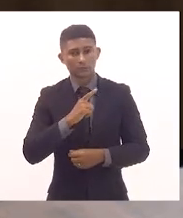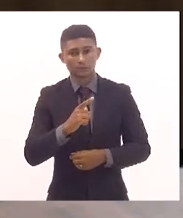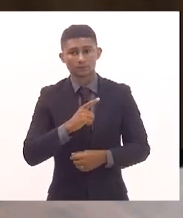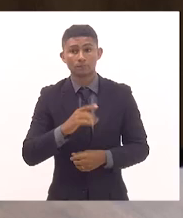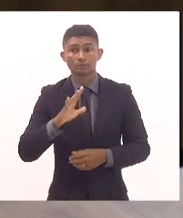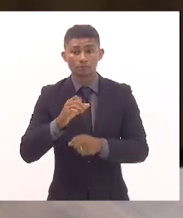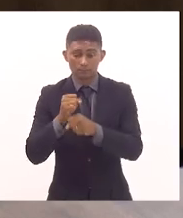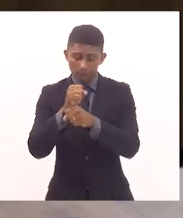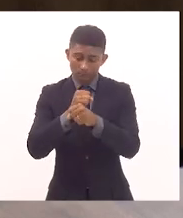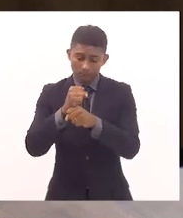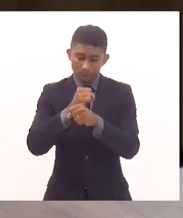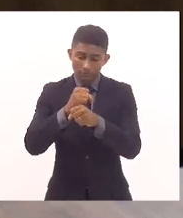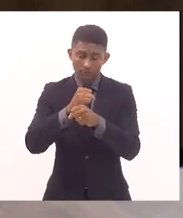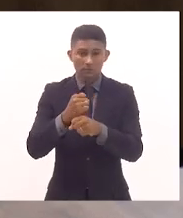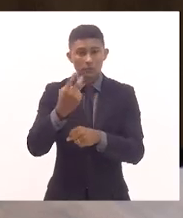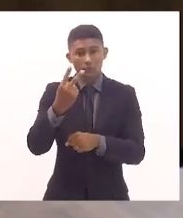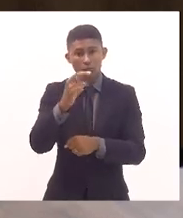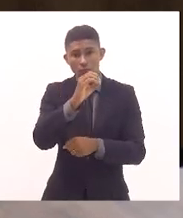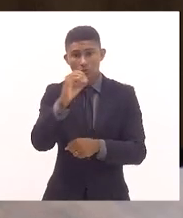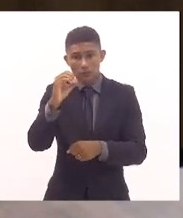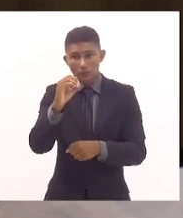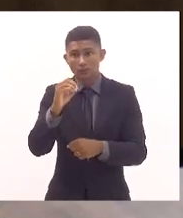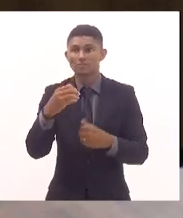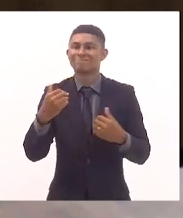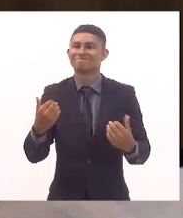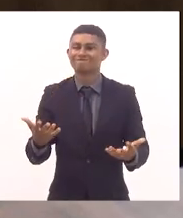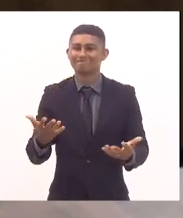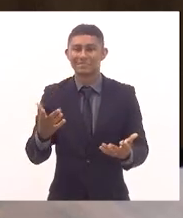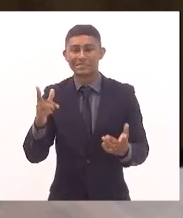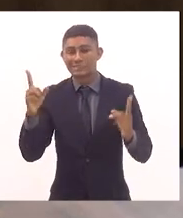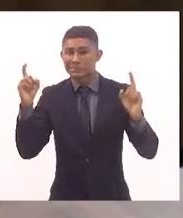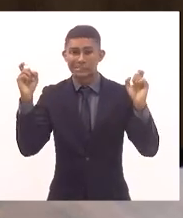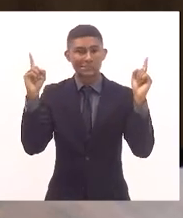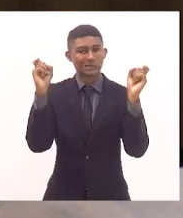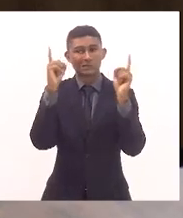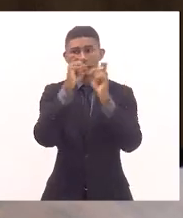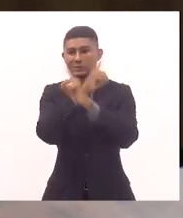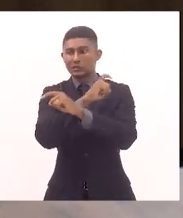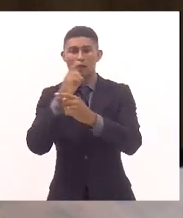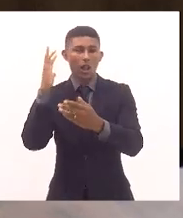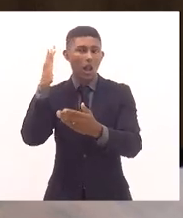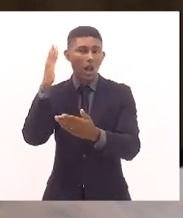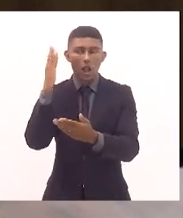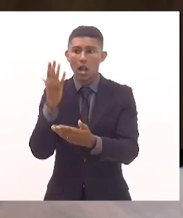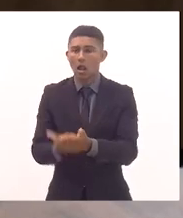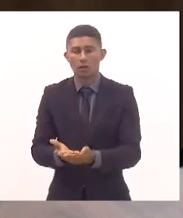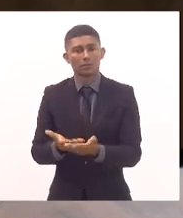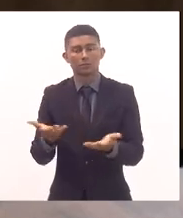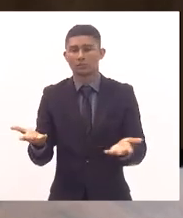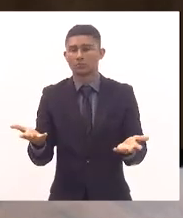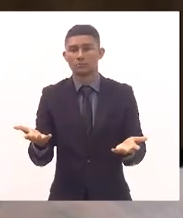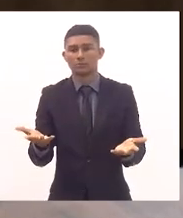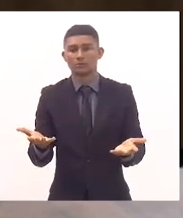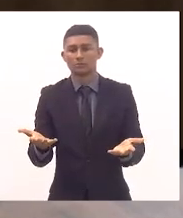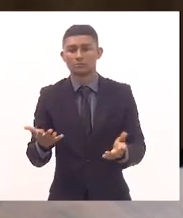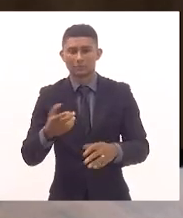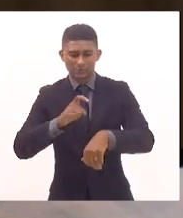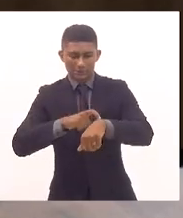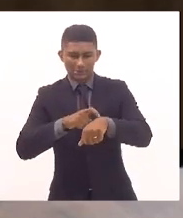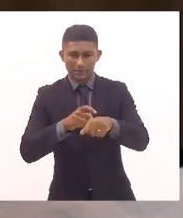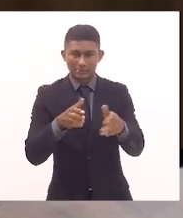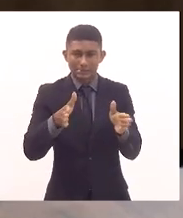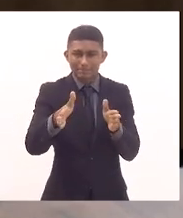de 200 anos de imensas dificuldades que foram vencidas num tempo tão